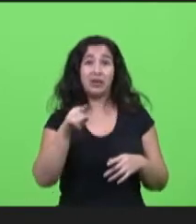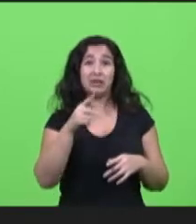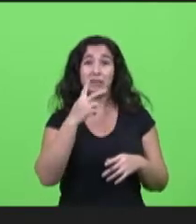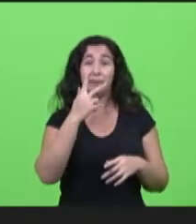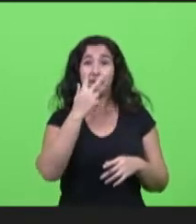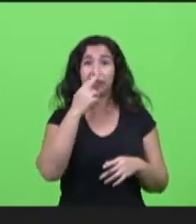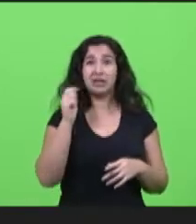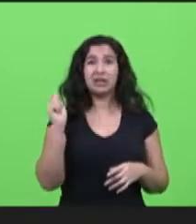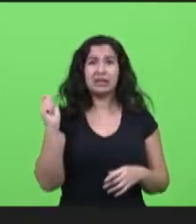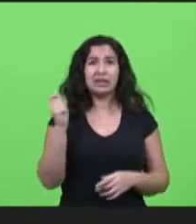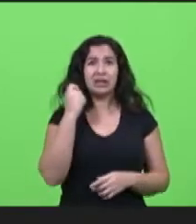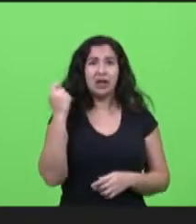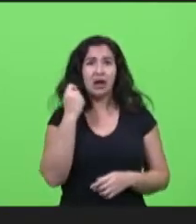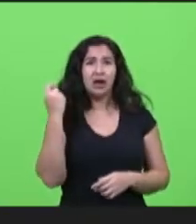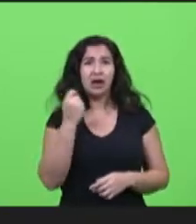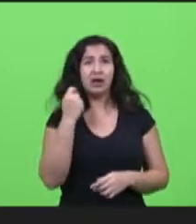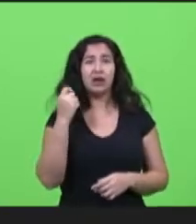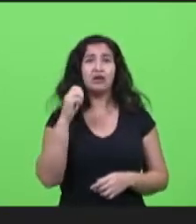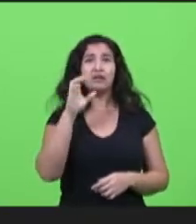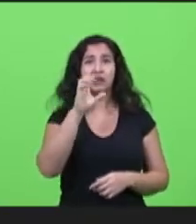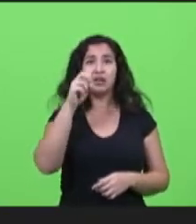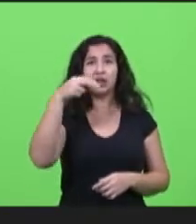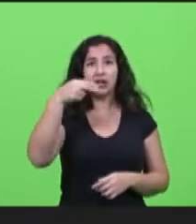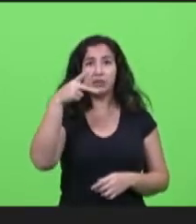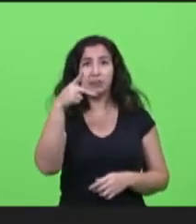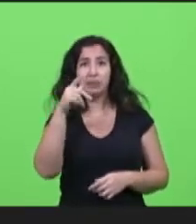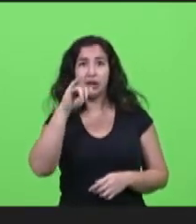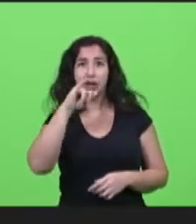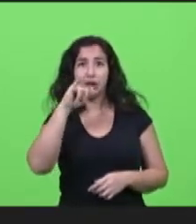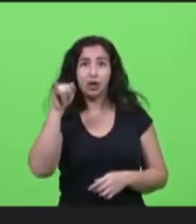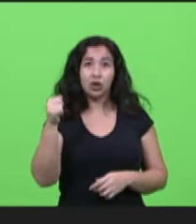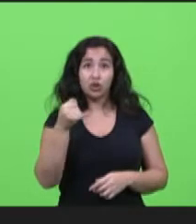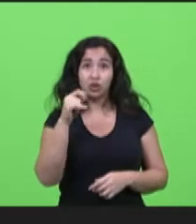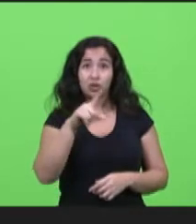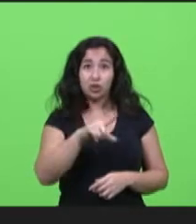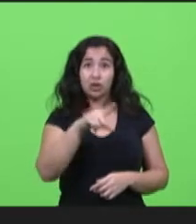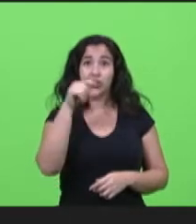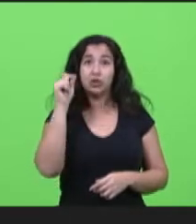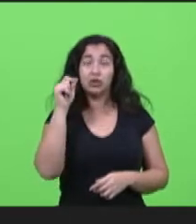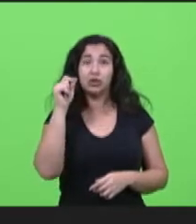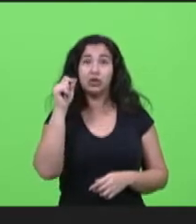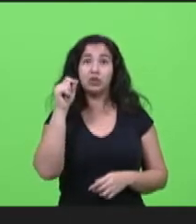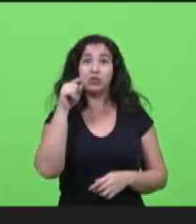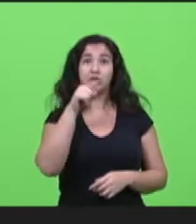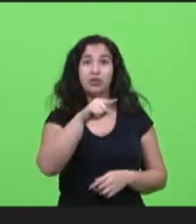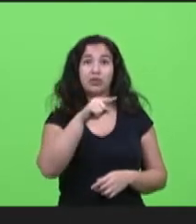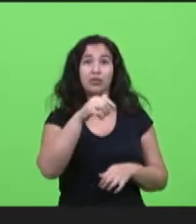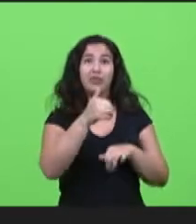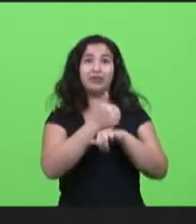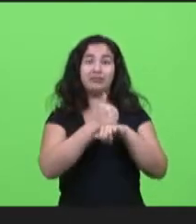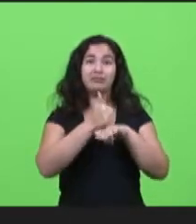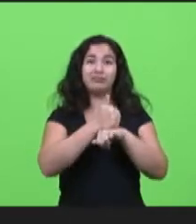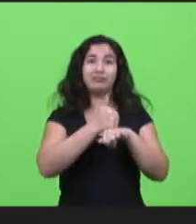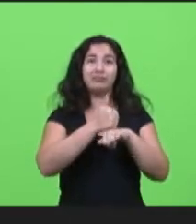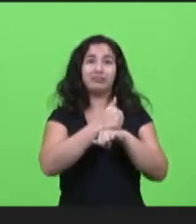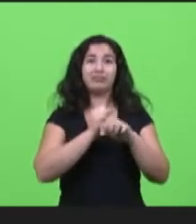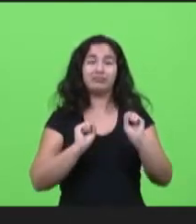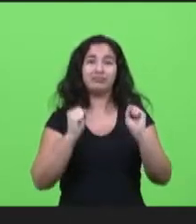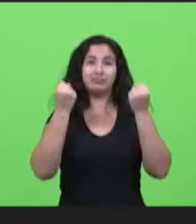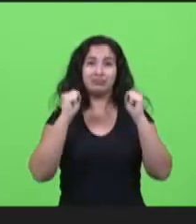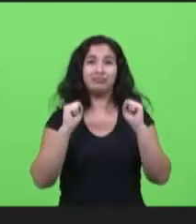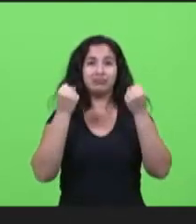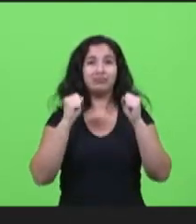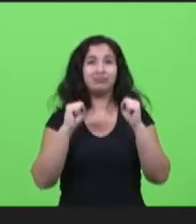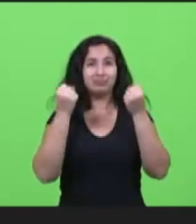mesmo, os CNPJs de quem escolheu essa carreira, né? Investiu